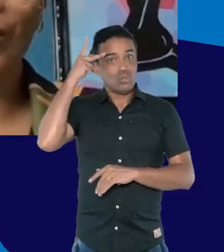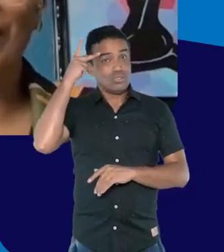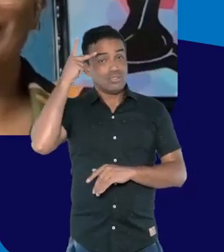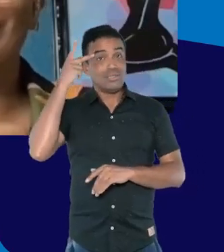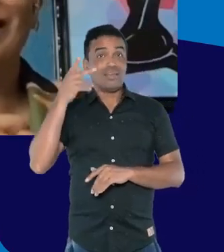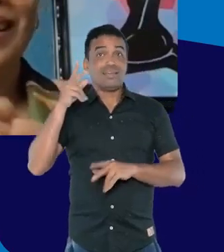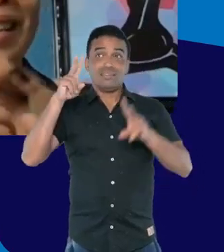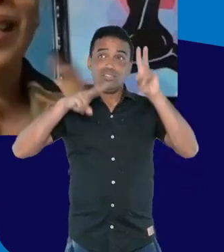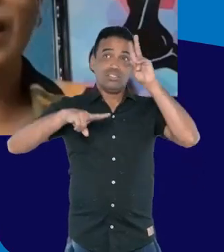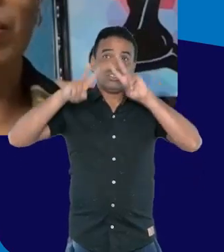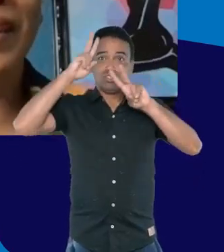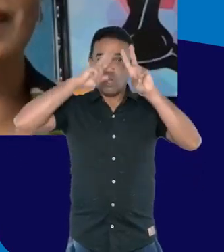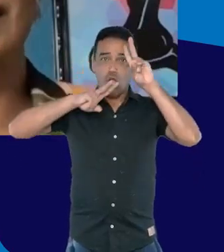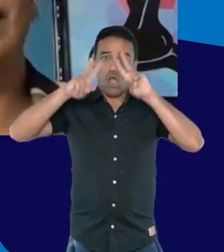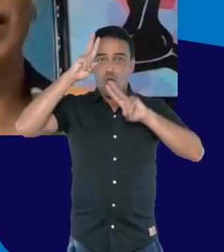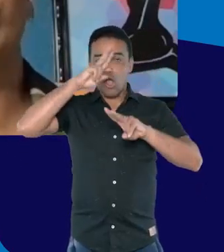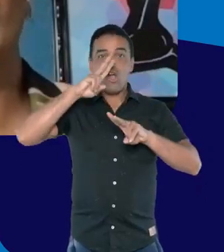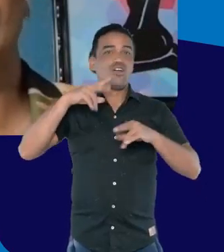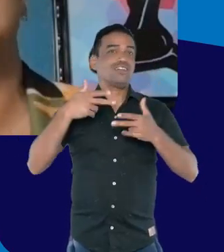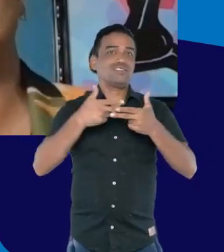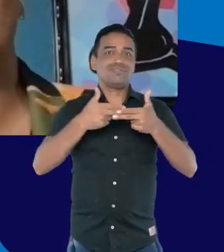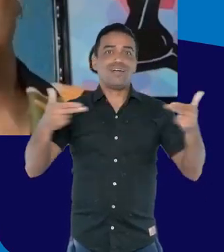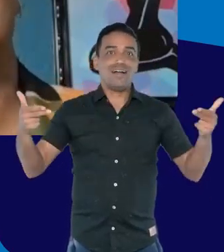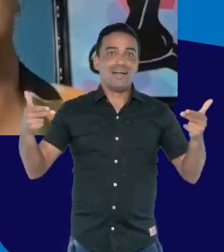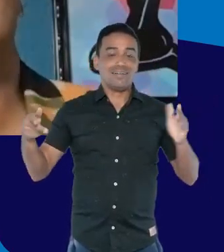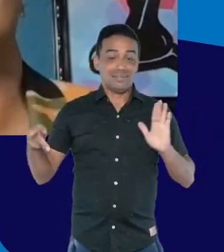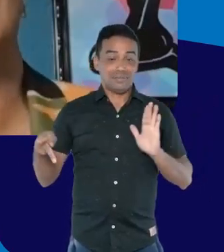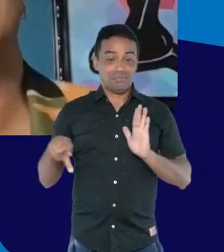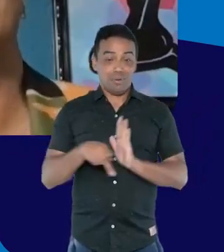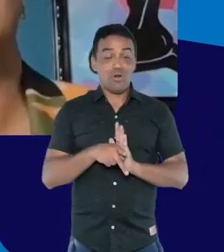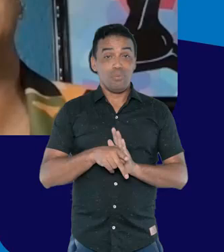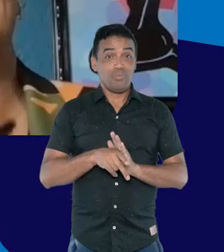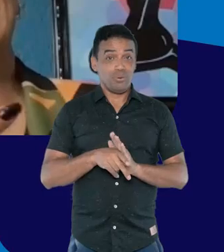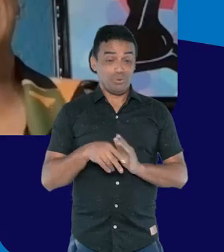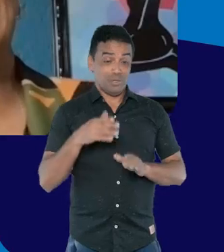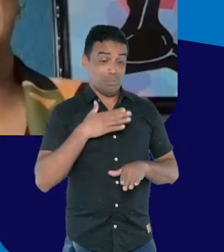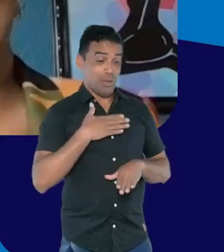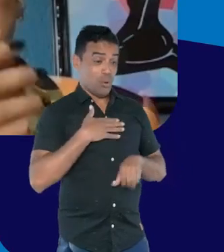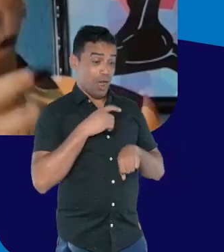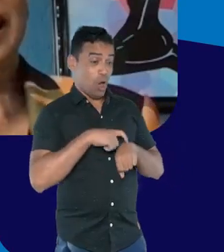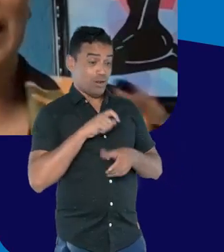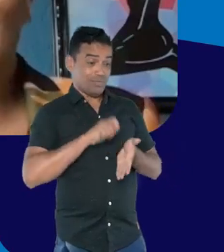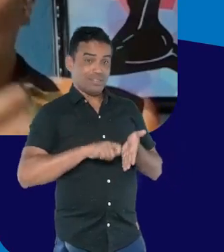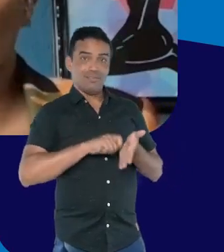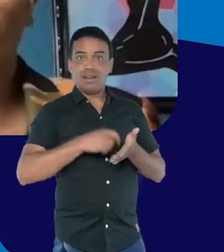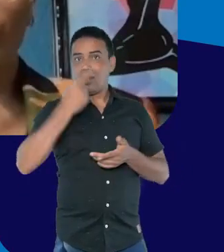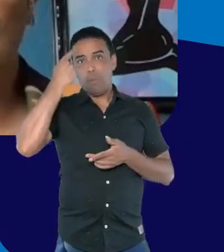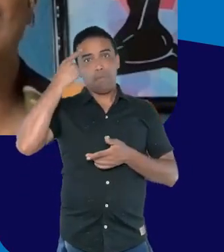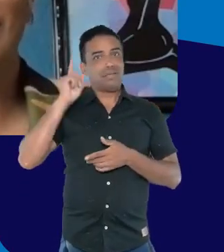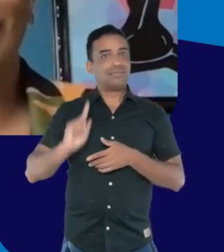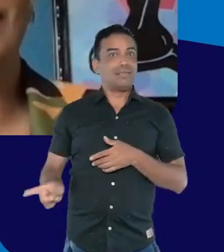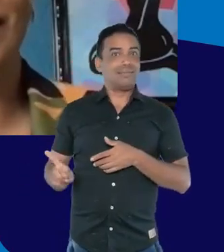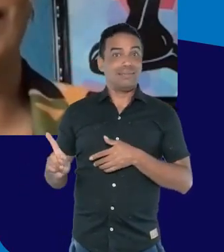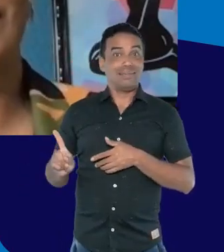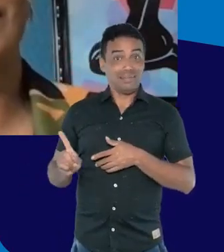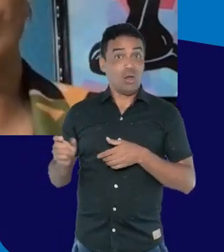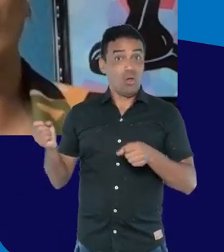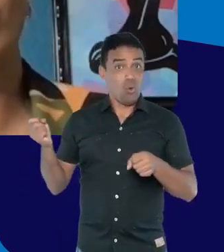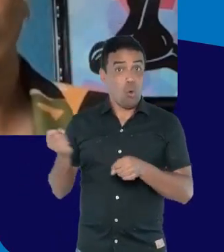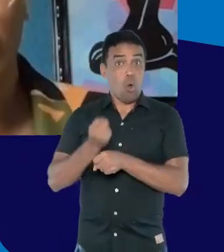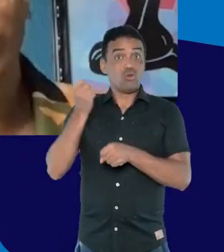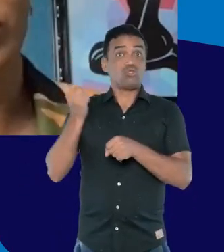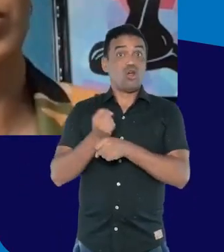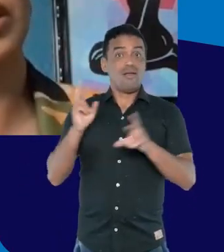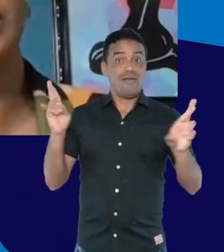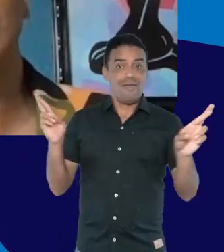estabelecem histórias impensáveis por mim no momento que eu estava escrevendo, e que constrói essa